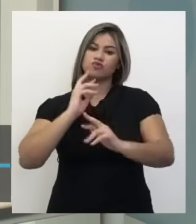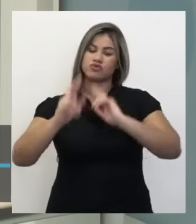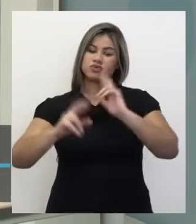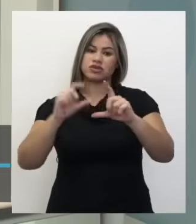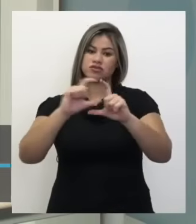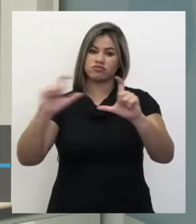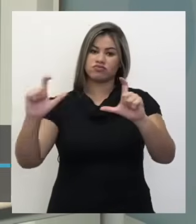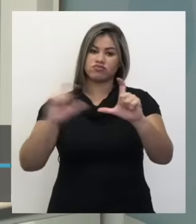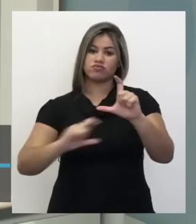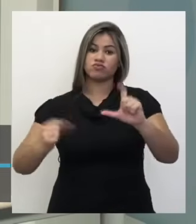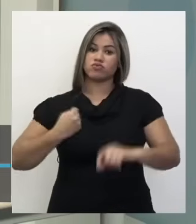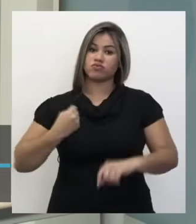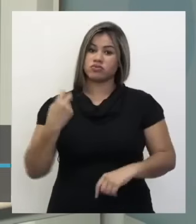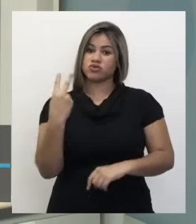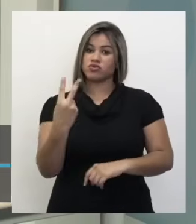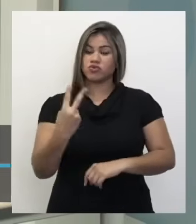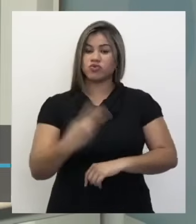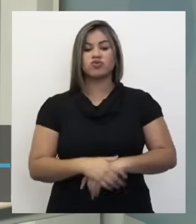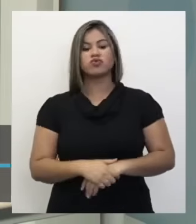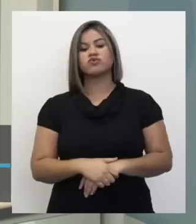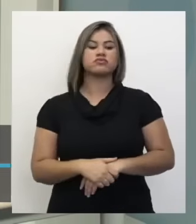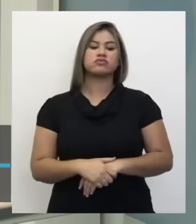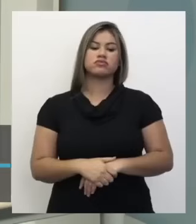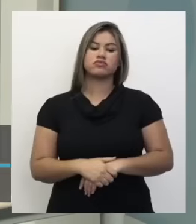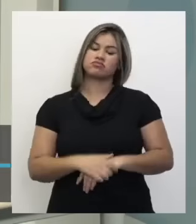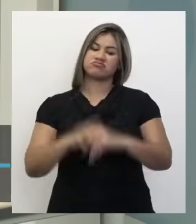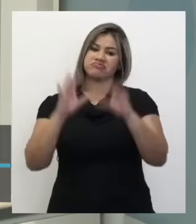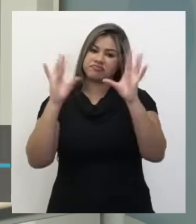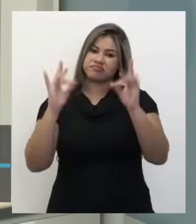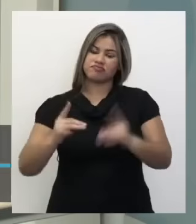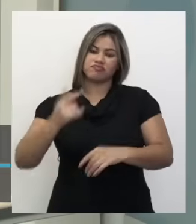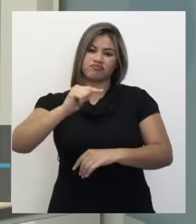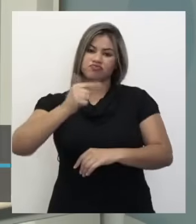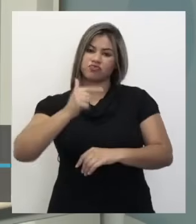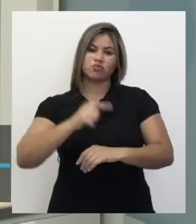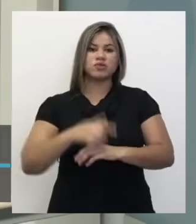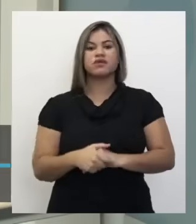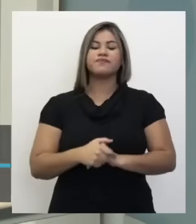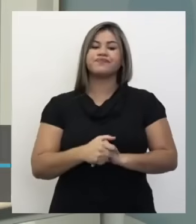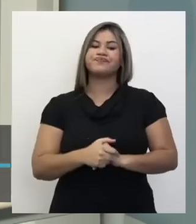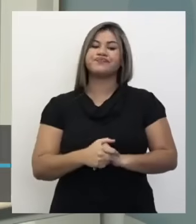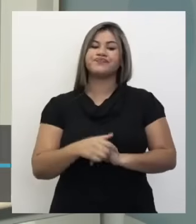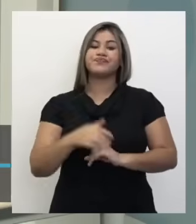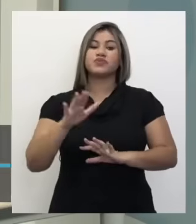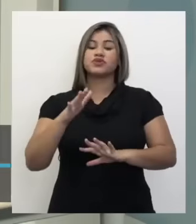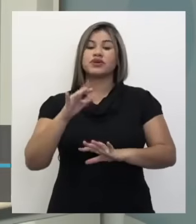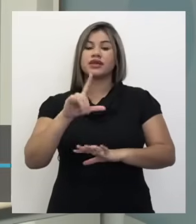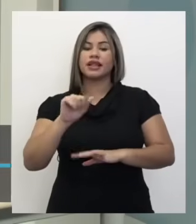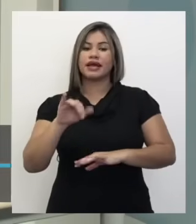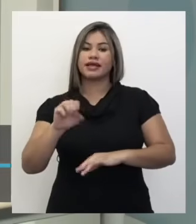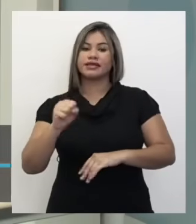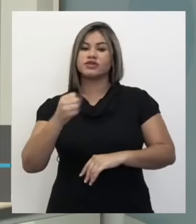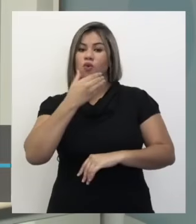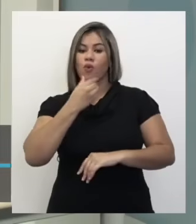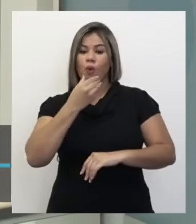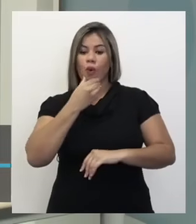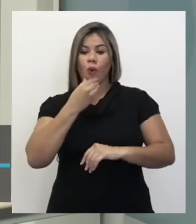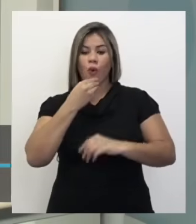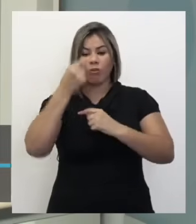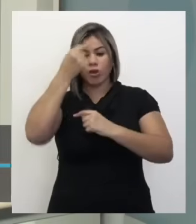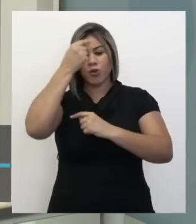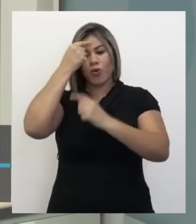2, né? Mas sem especificar muito. A Laís fala, quando o homem aperta a consciência